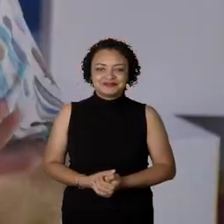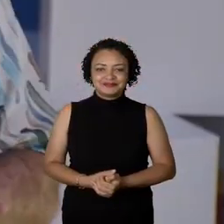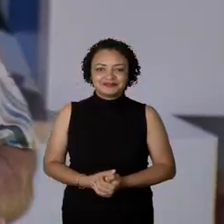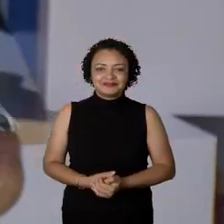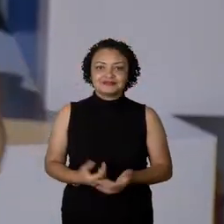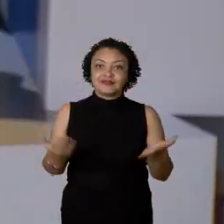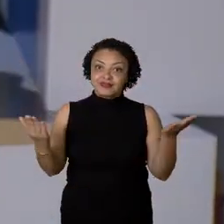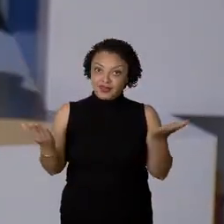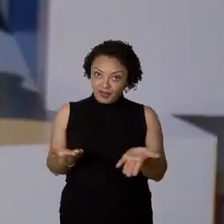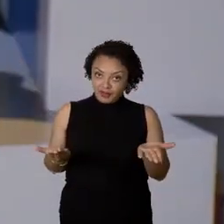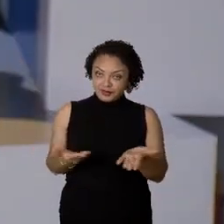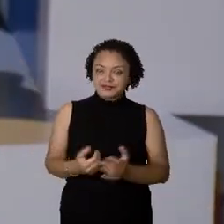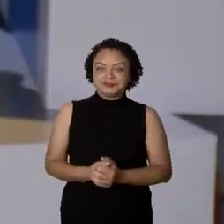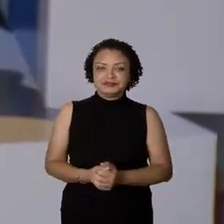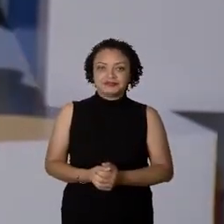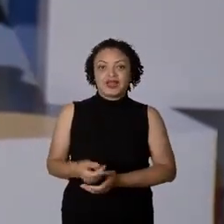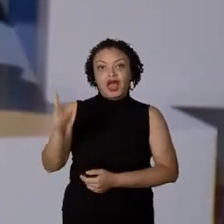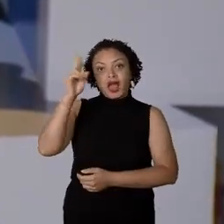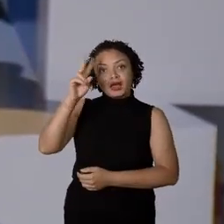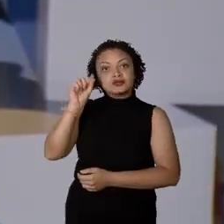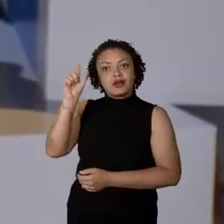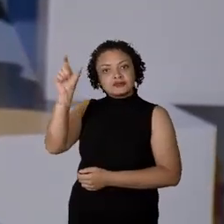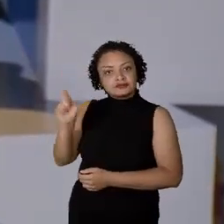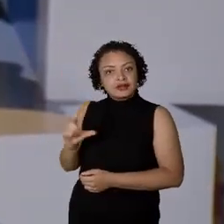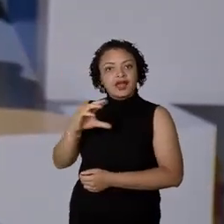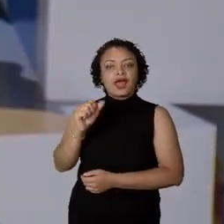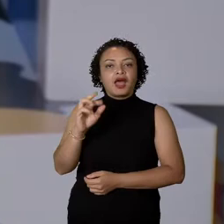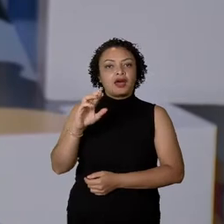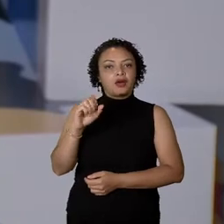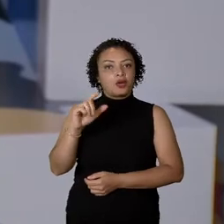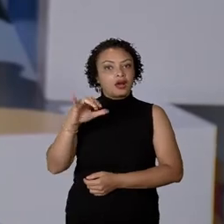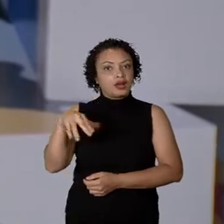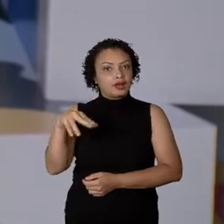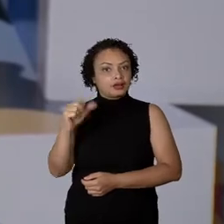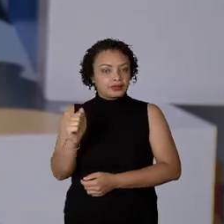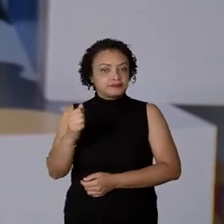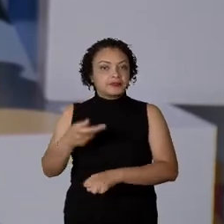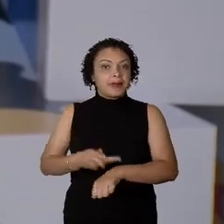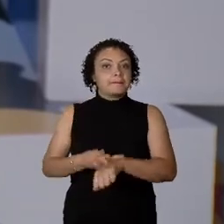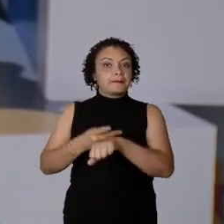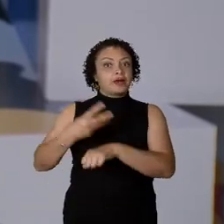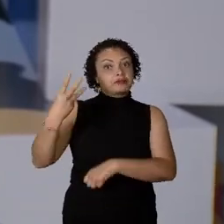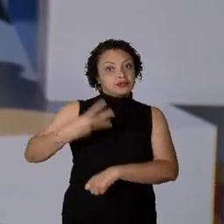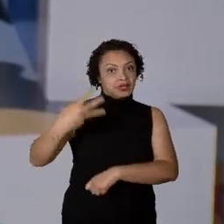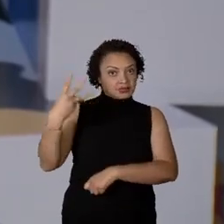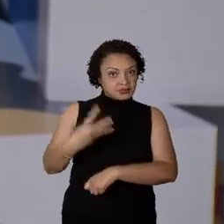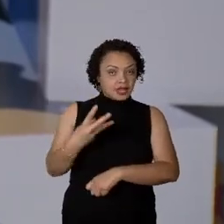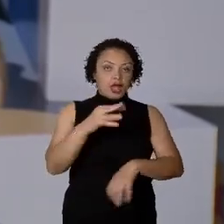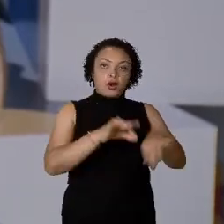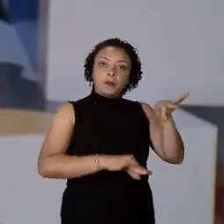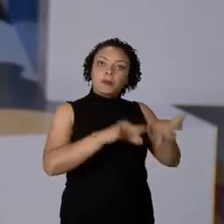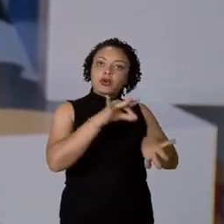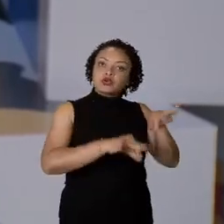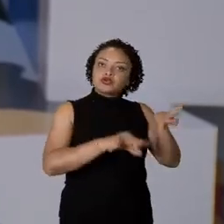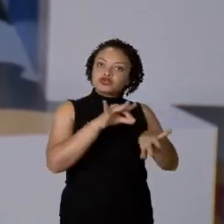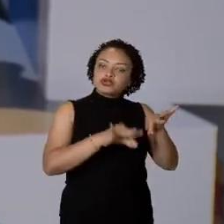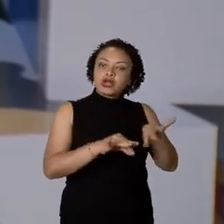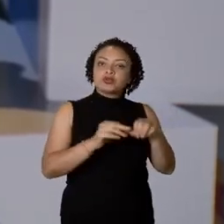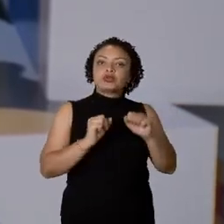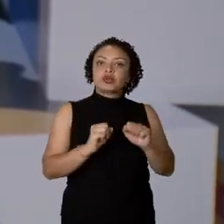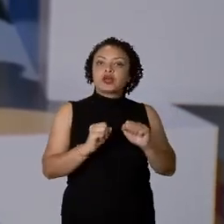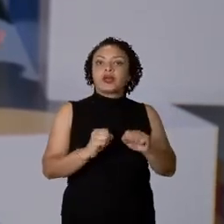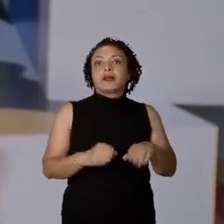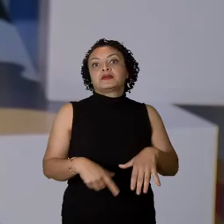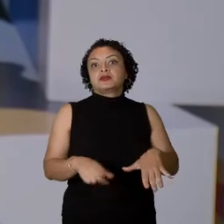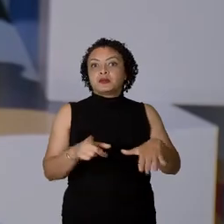Agora na sequência a gente vai ter a história da Caroline Dias, que ficou em terceiro lugar em 2019 com o projeto Proteção dos Pés à